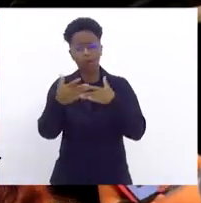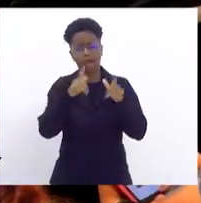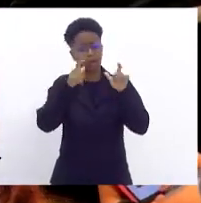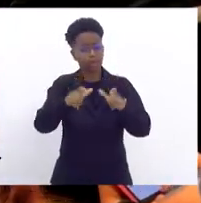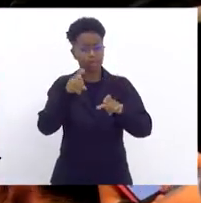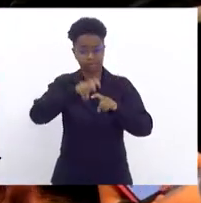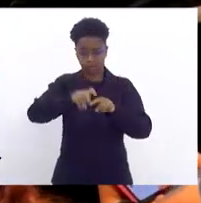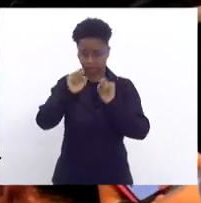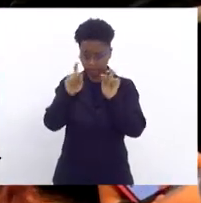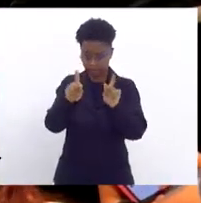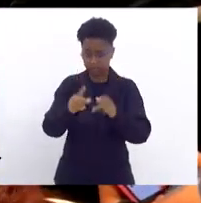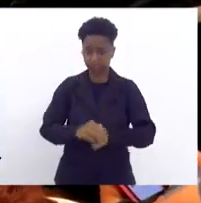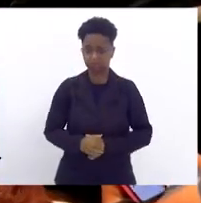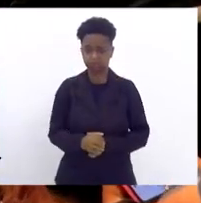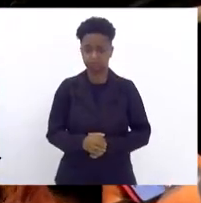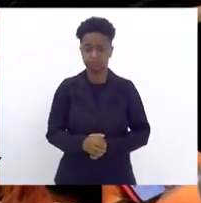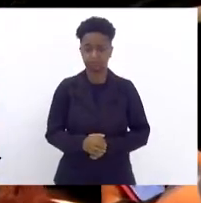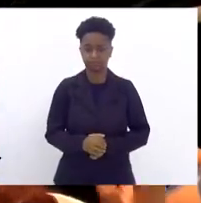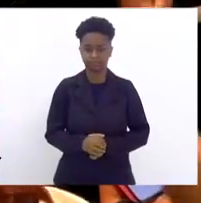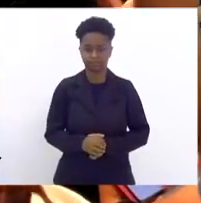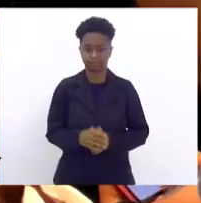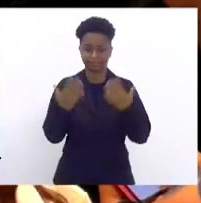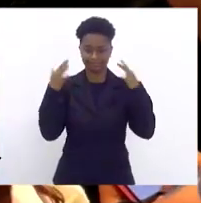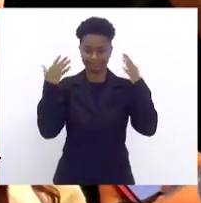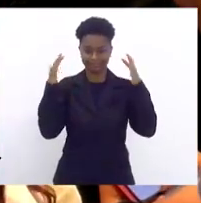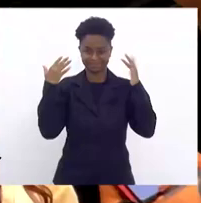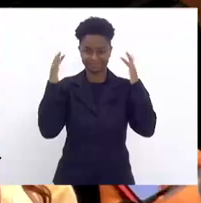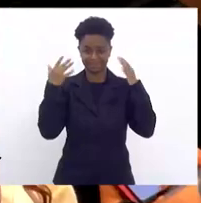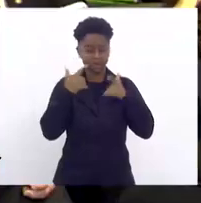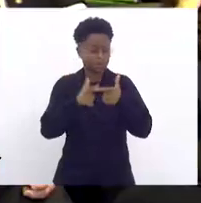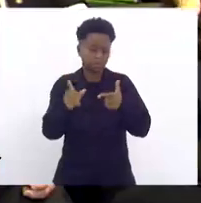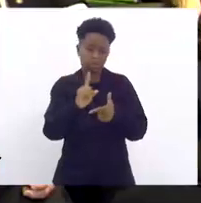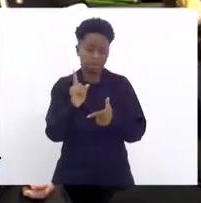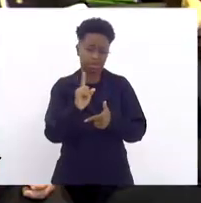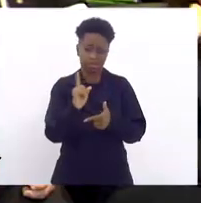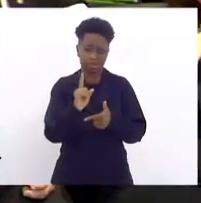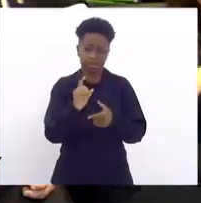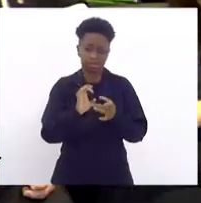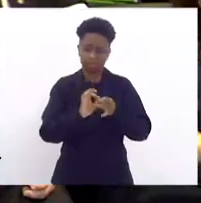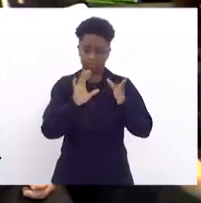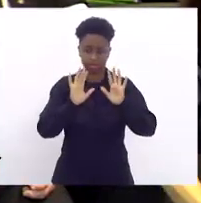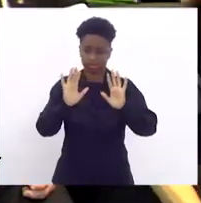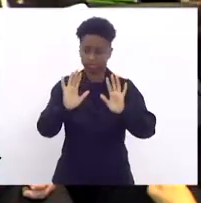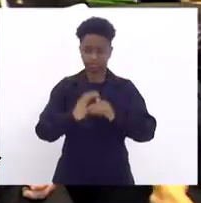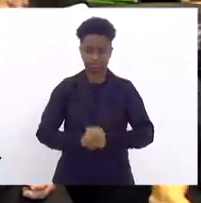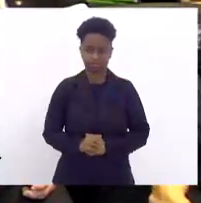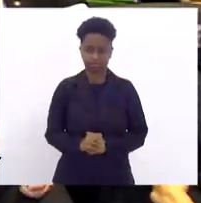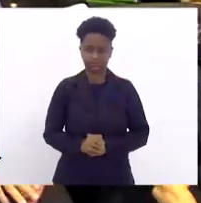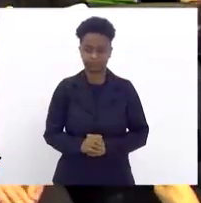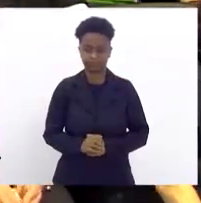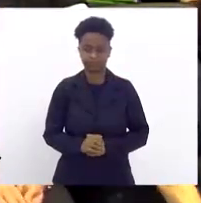tá bom para ela não tem problema nenhum Deixa ela aí